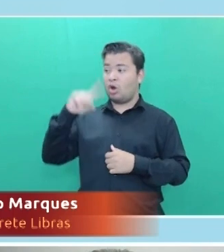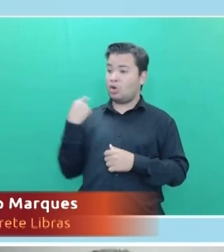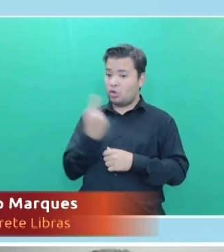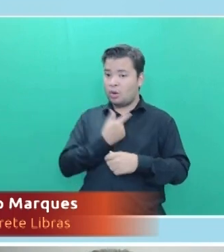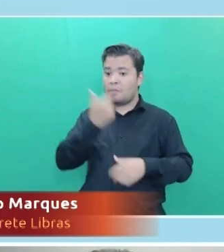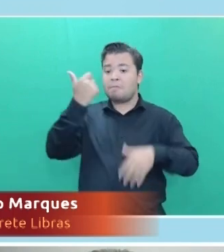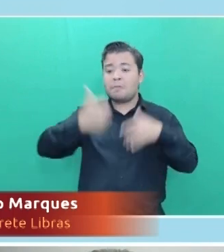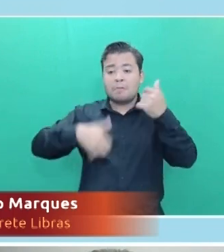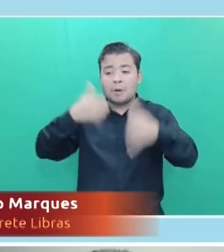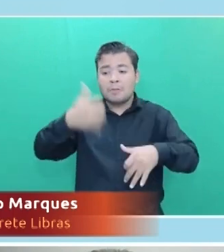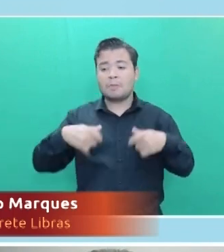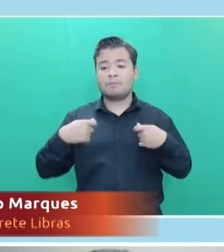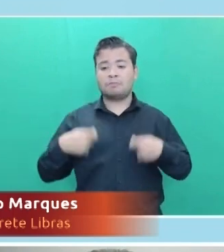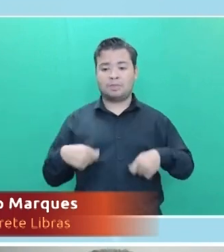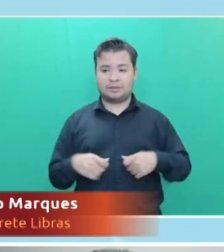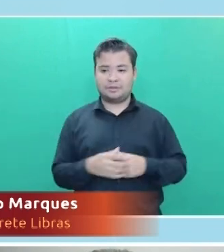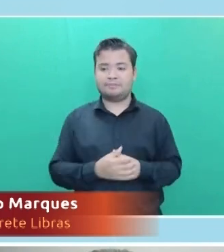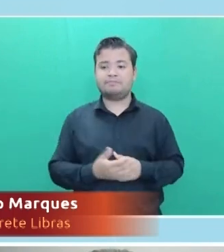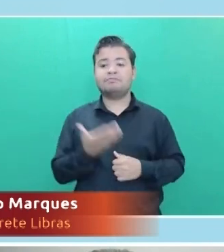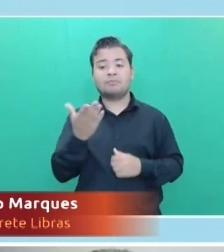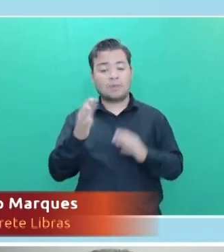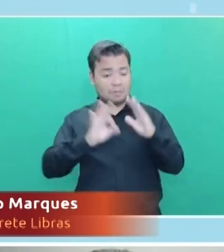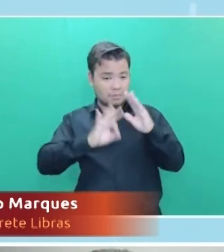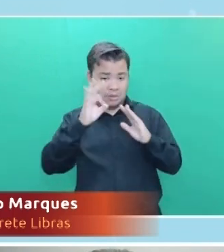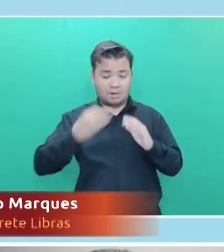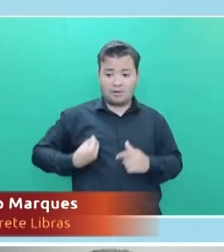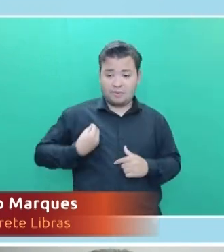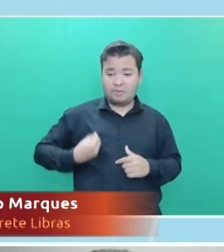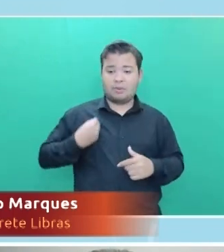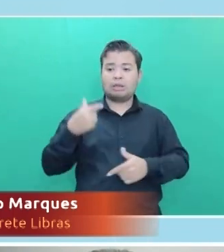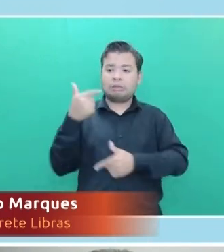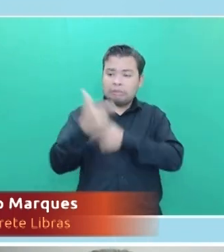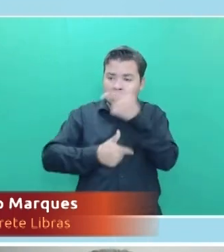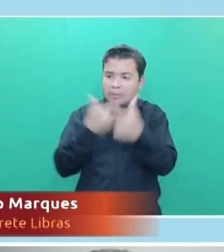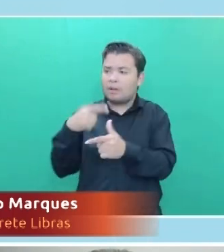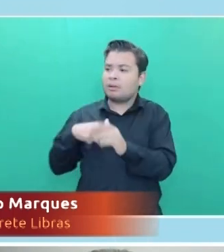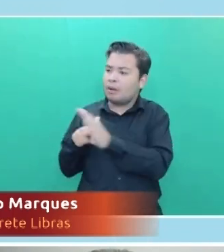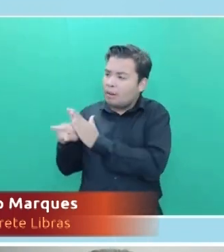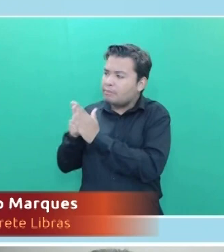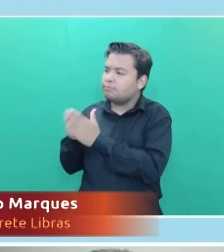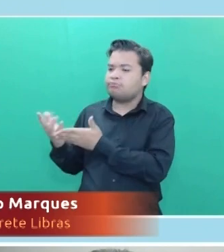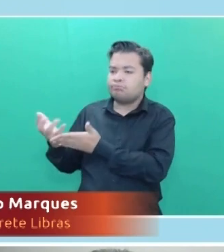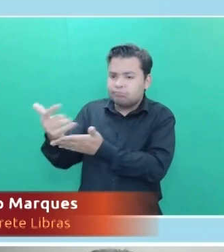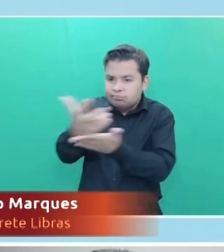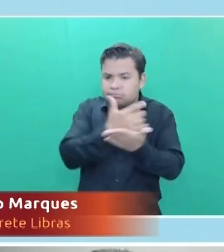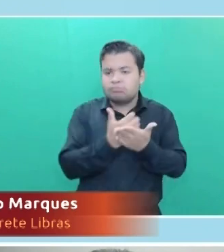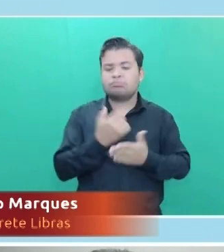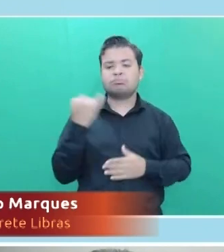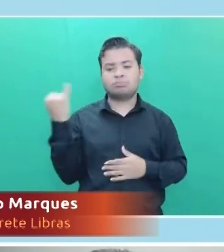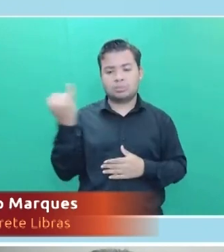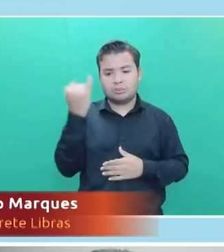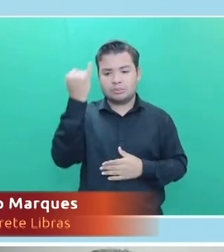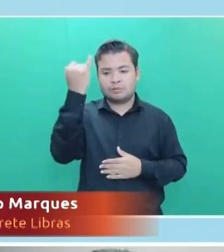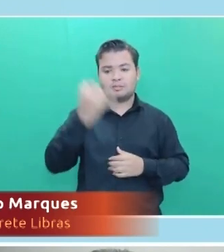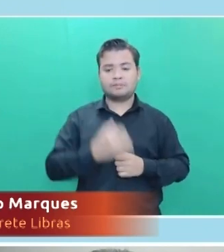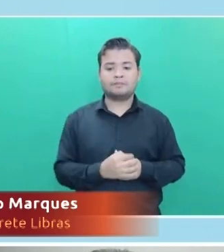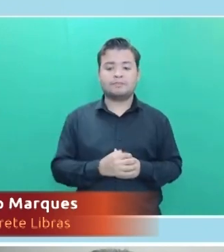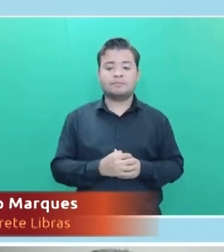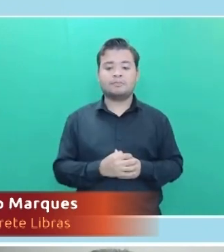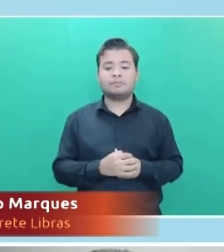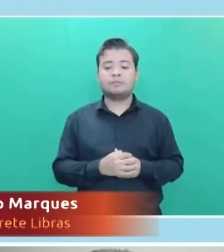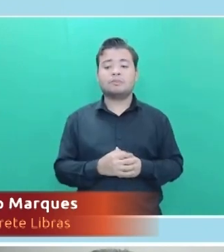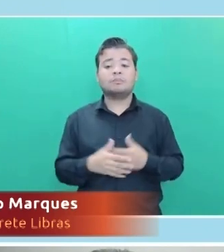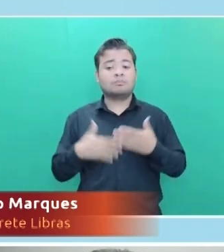E o IBGE está aí, está trabalhando, fazendo levantamento, é muito importante. É isso que